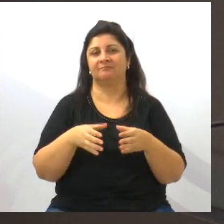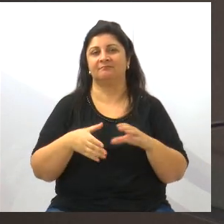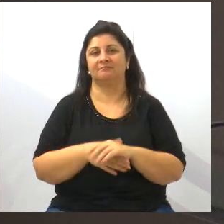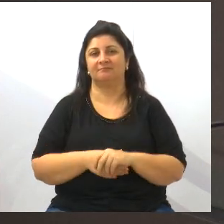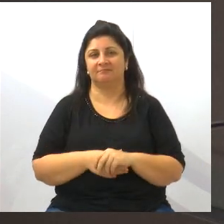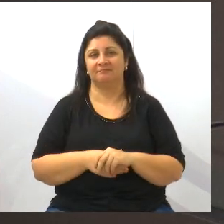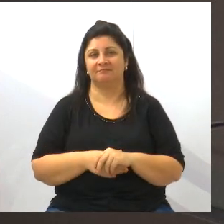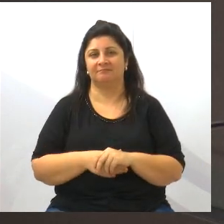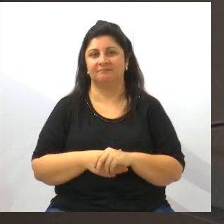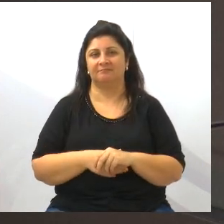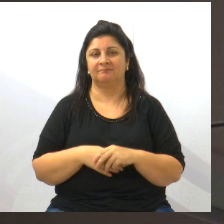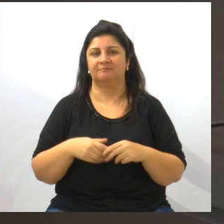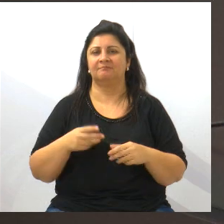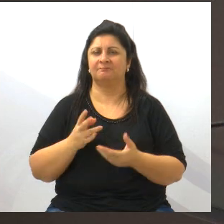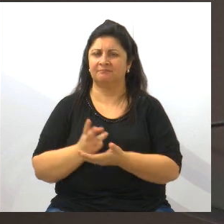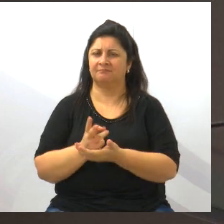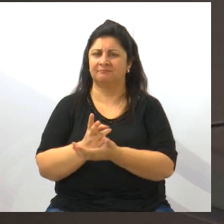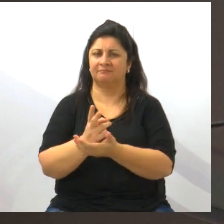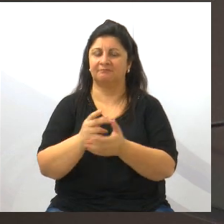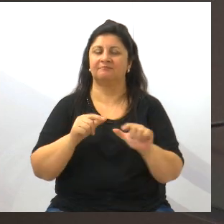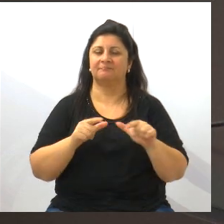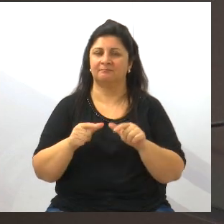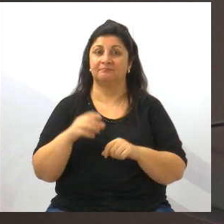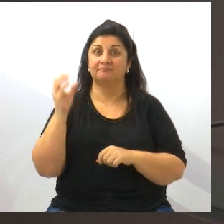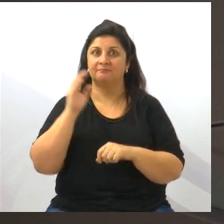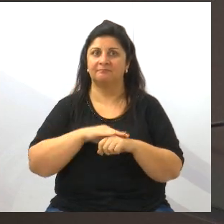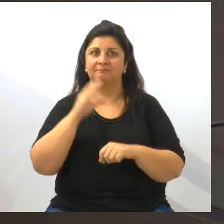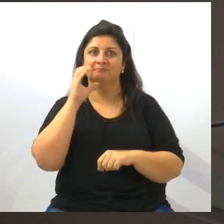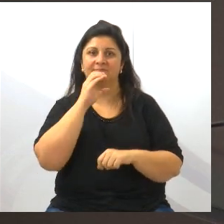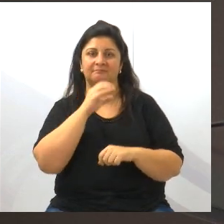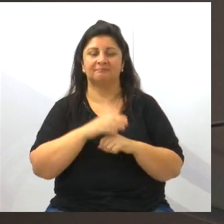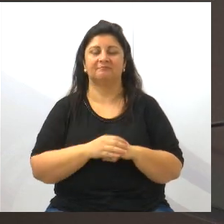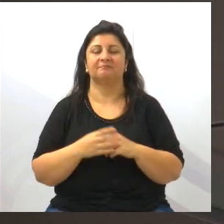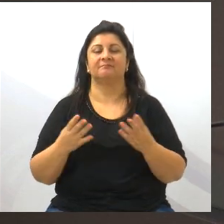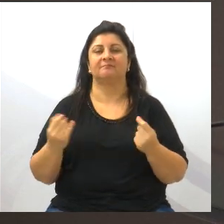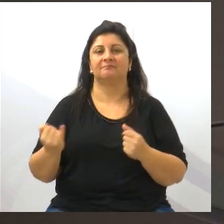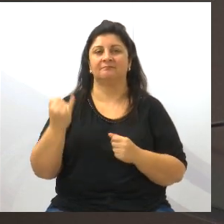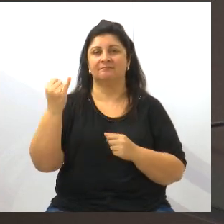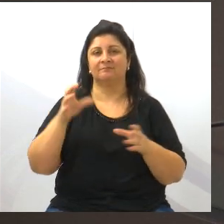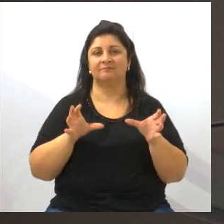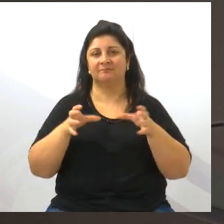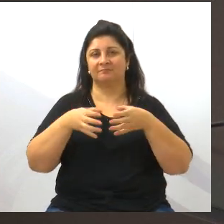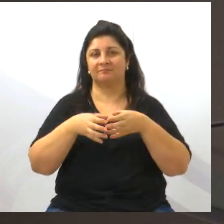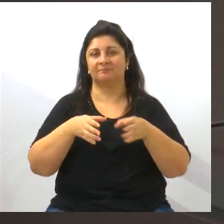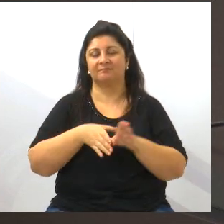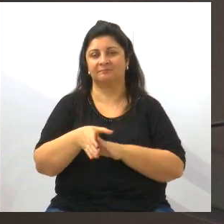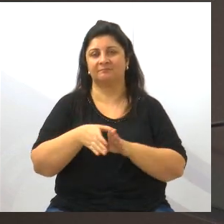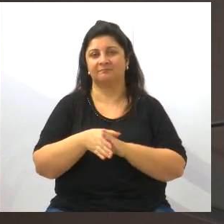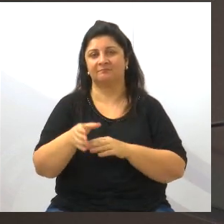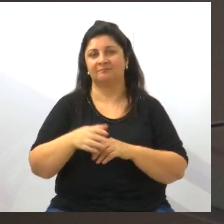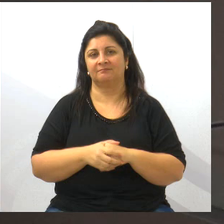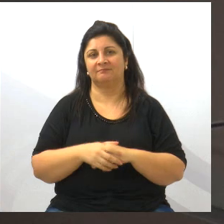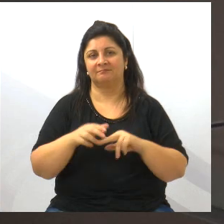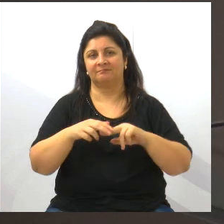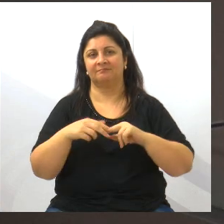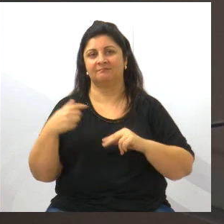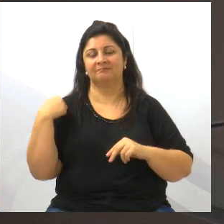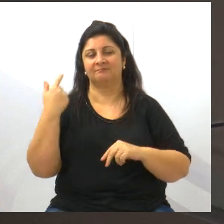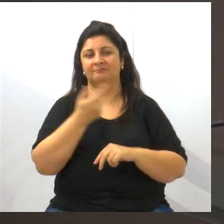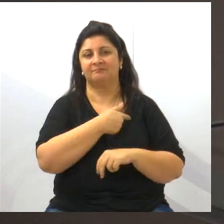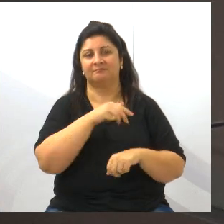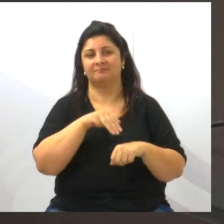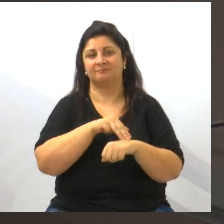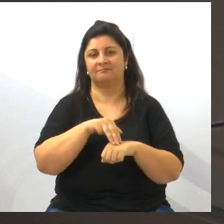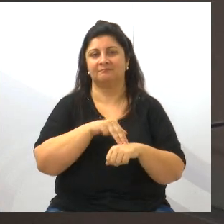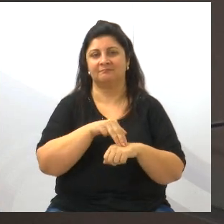dar continuidade nesse trabalho, para que acelere mais rápido, a importância que é desse conselho, né? Por isso a gente conversa com a